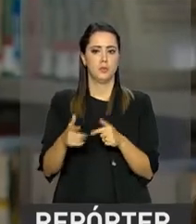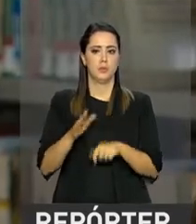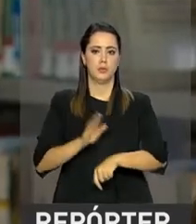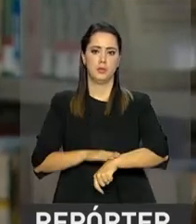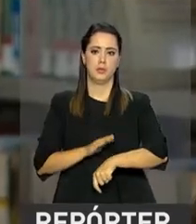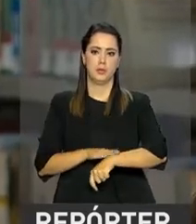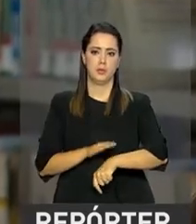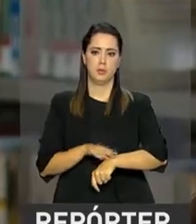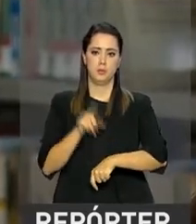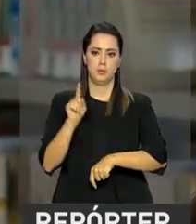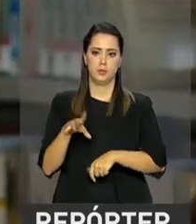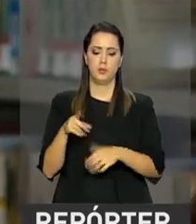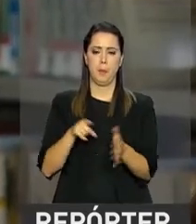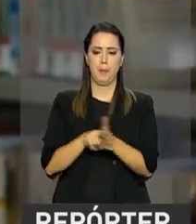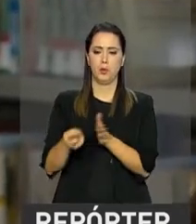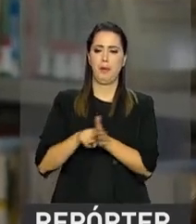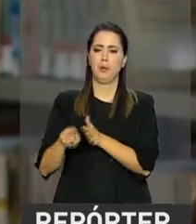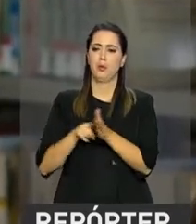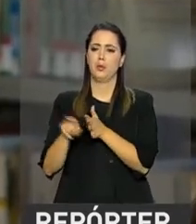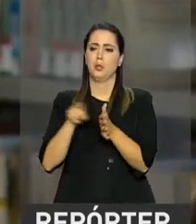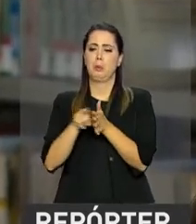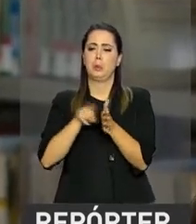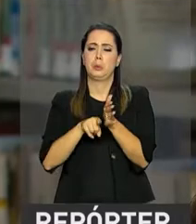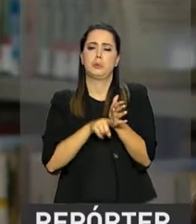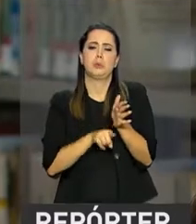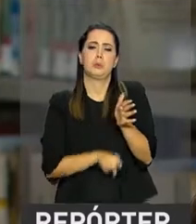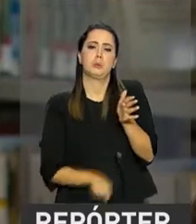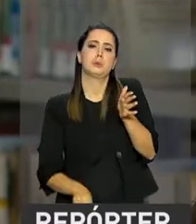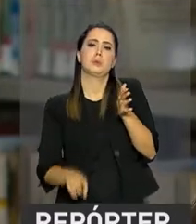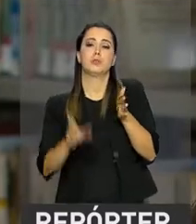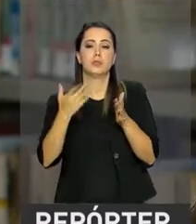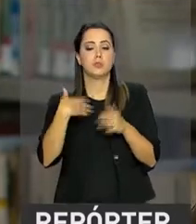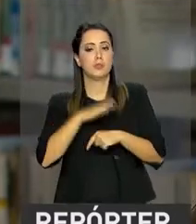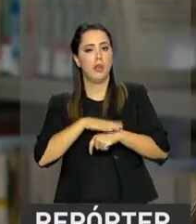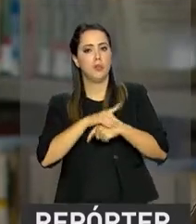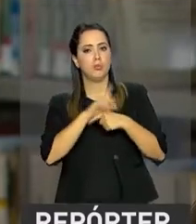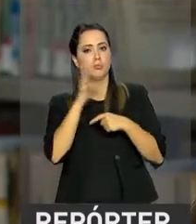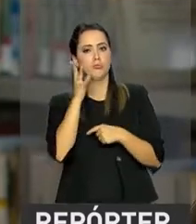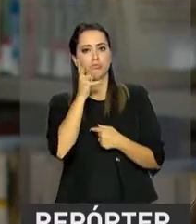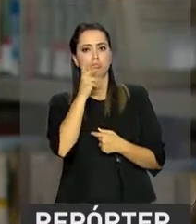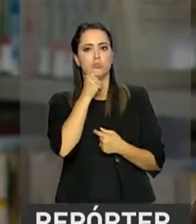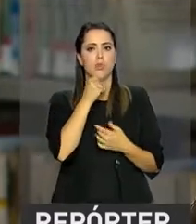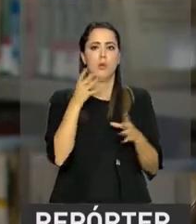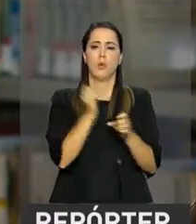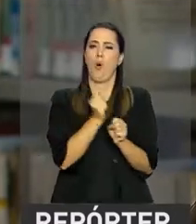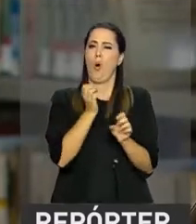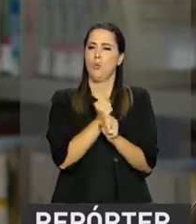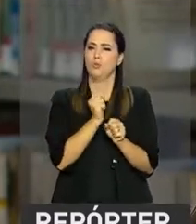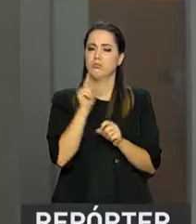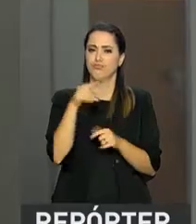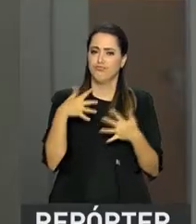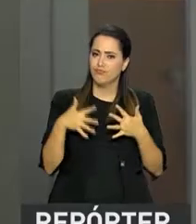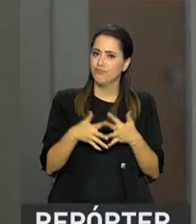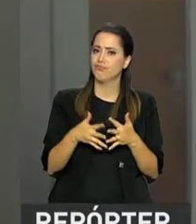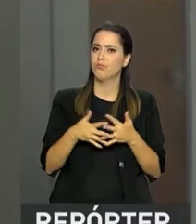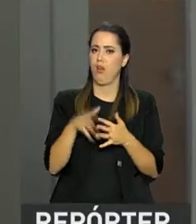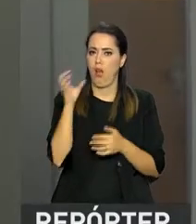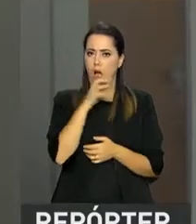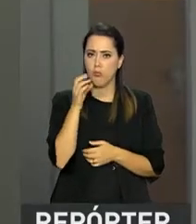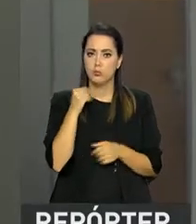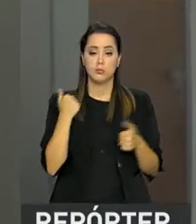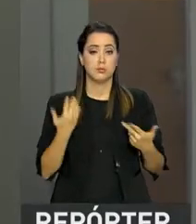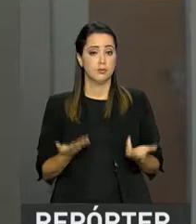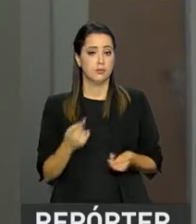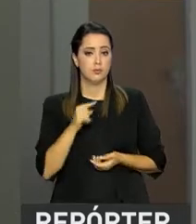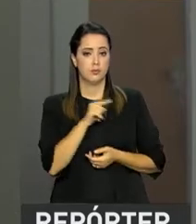o tempo e fazer todas as questões esse é o grande problema e também têm conta então atrapalha bastante para o coordenador